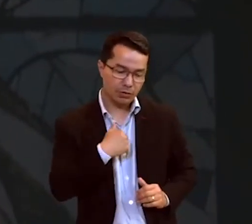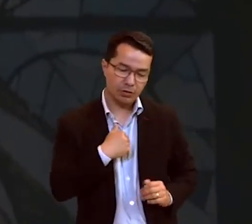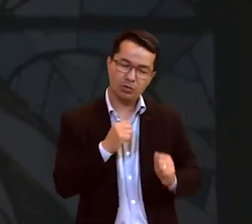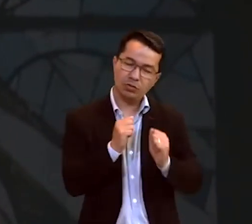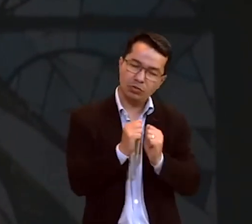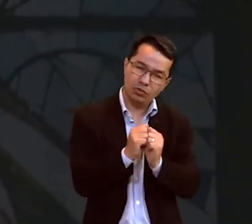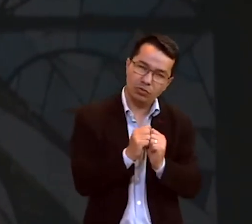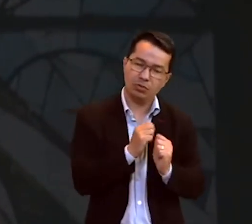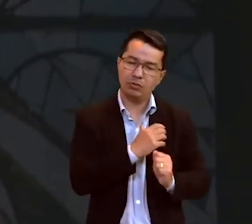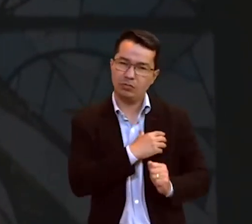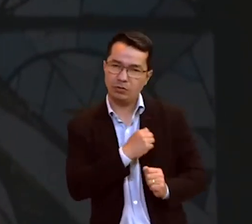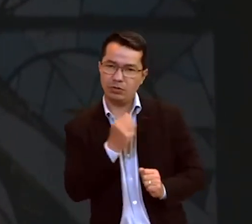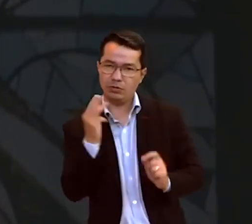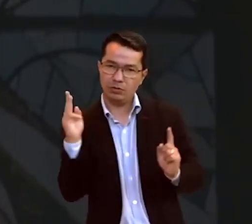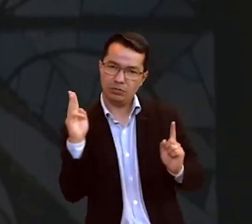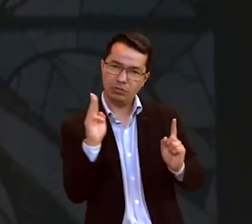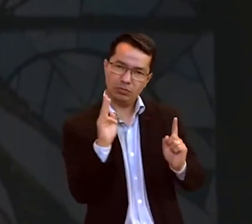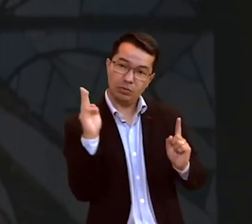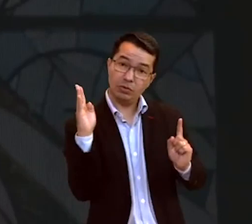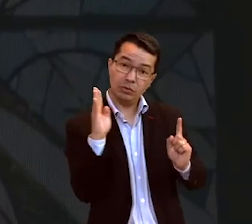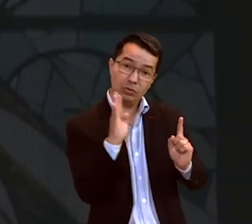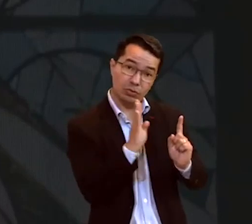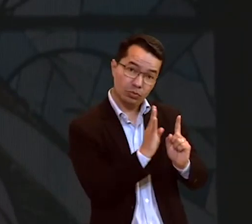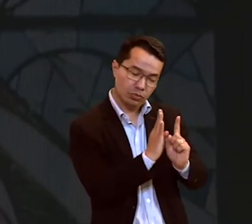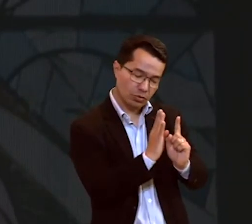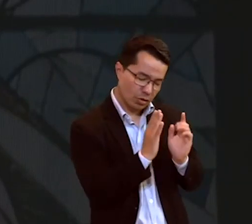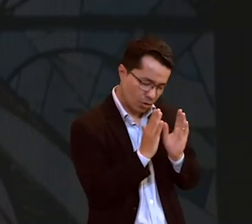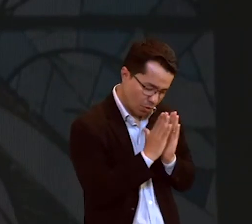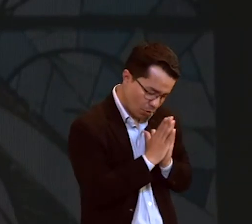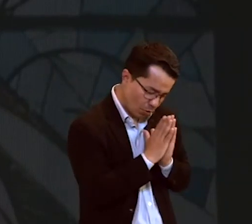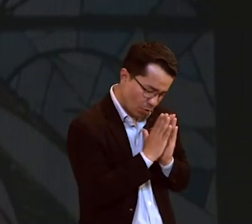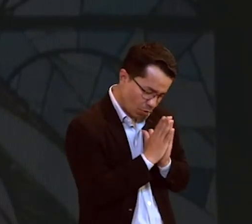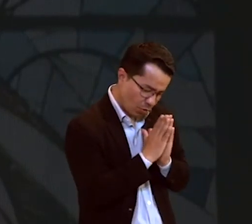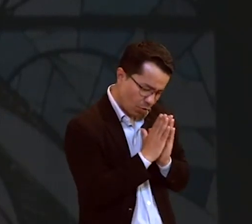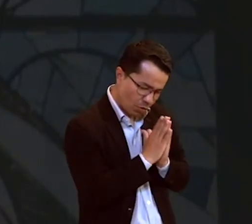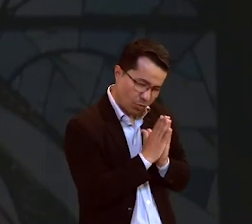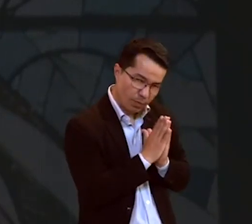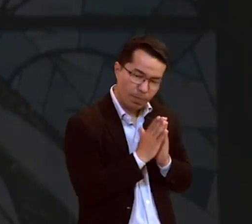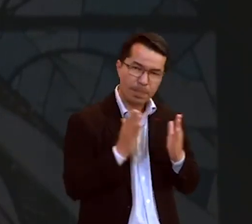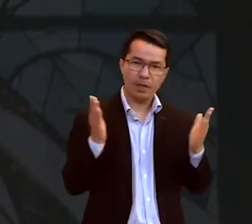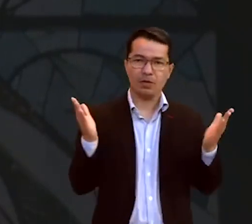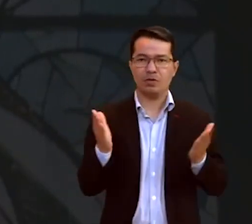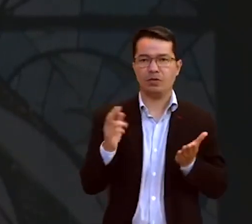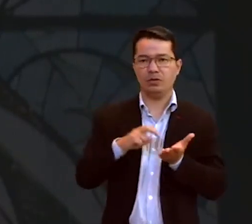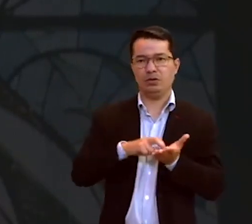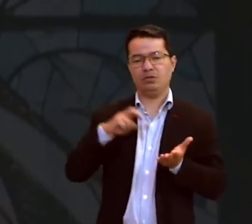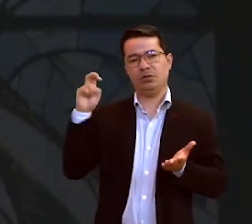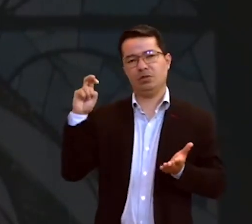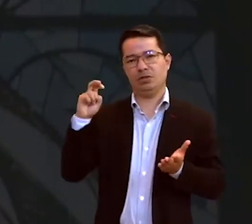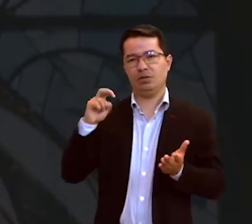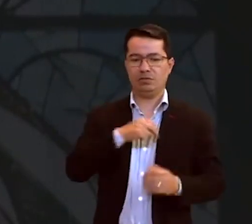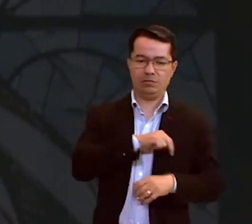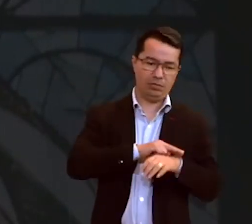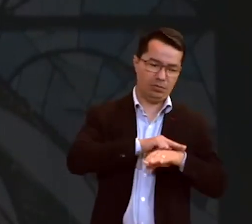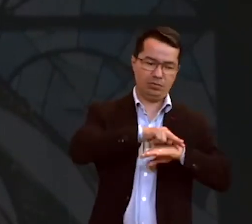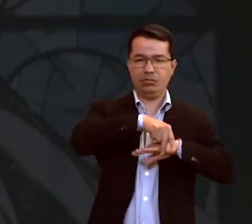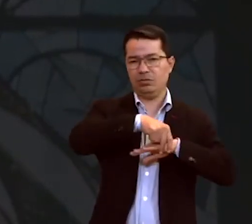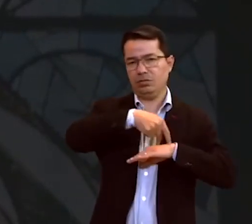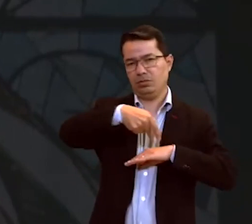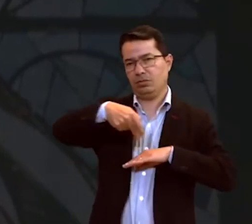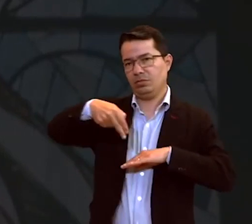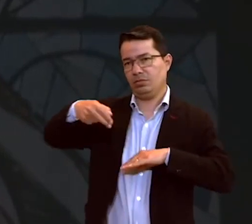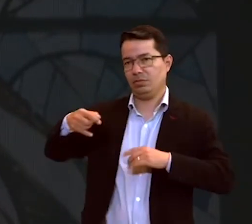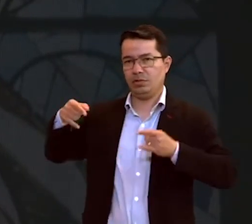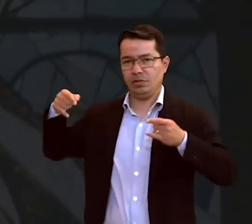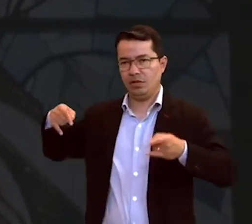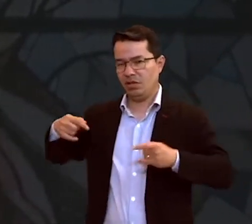Pedro, oramos por ele, para que Deus viesse curá-lo. Aí hoje de manhã, ele foi deitar na cama lá: vocês têm que orar por